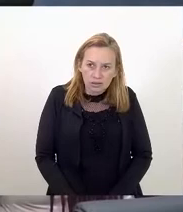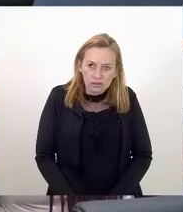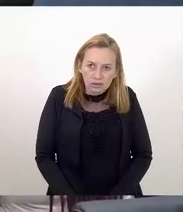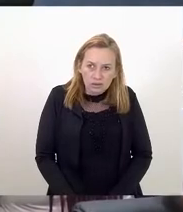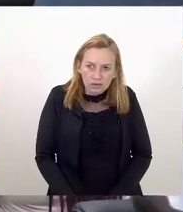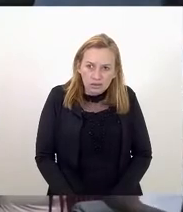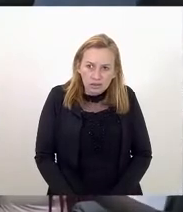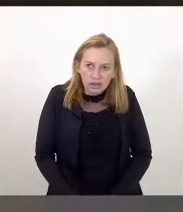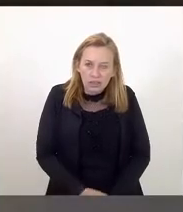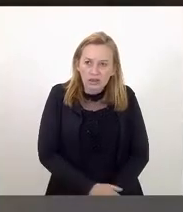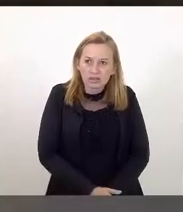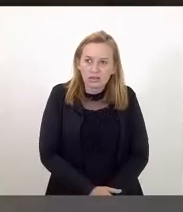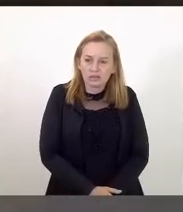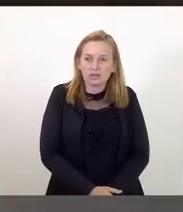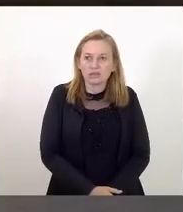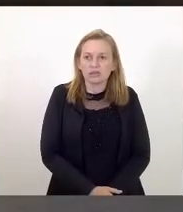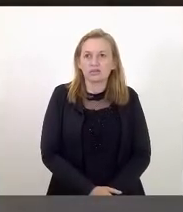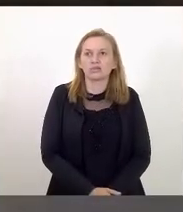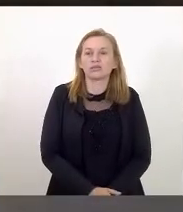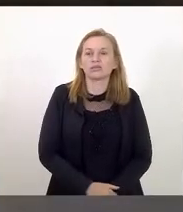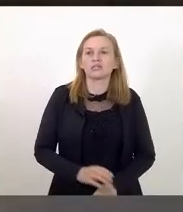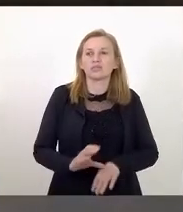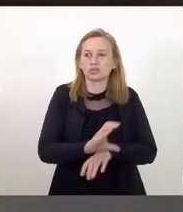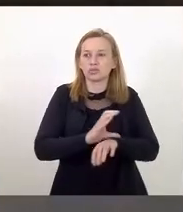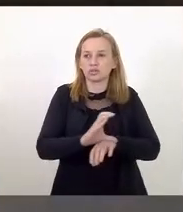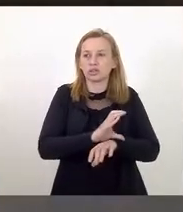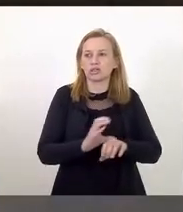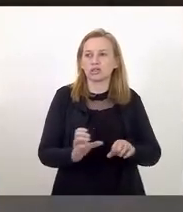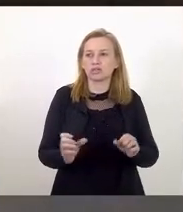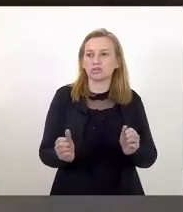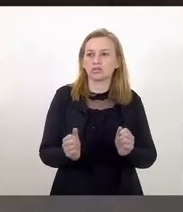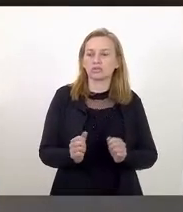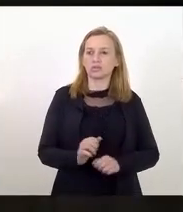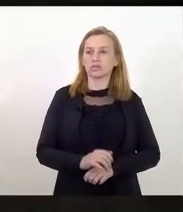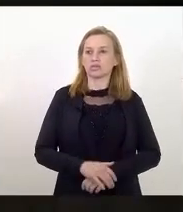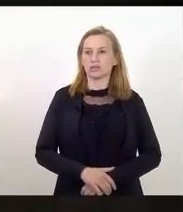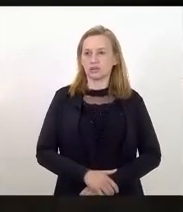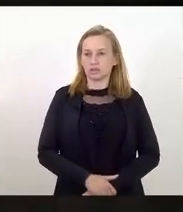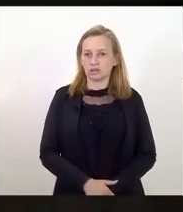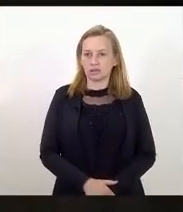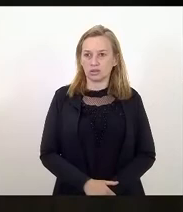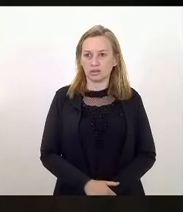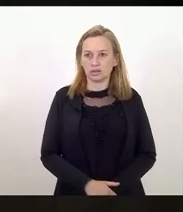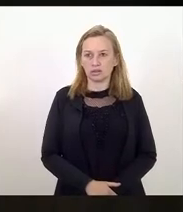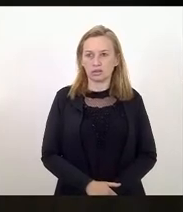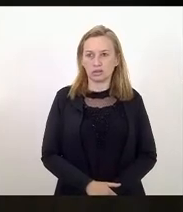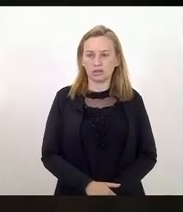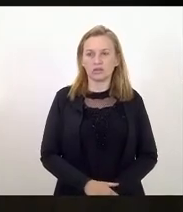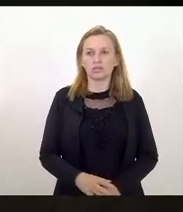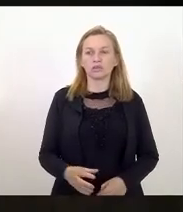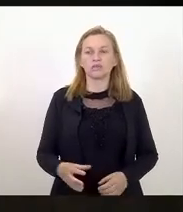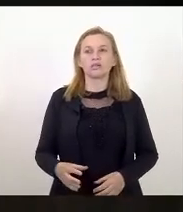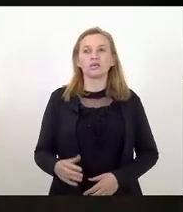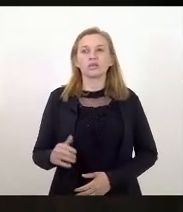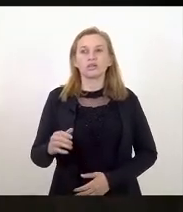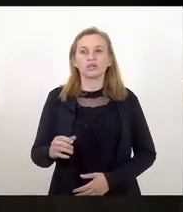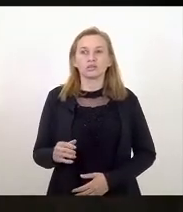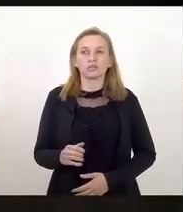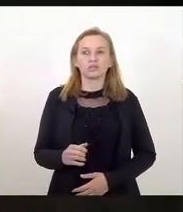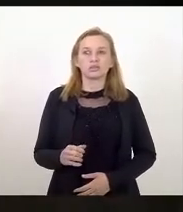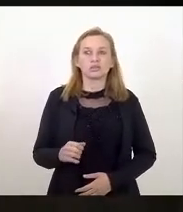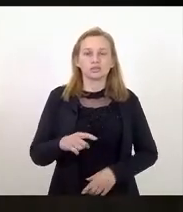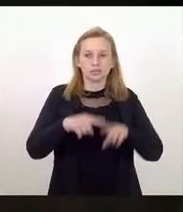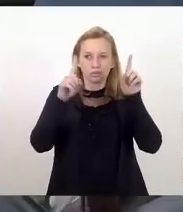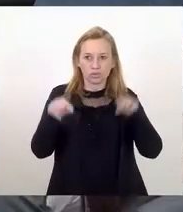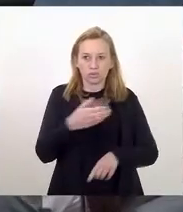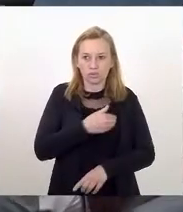Alô. Seu presidente, parecer é pela Constitucionalidade. Pela Comissão de Servidores Públicos deputado Rodrigo Amorim.